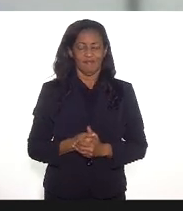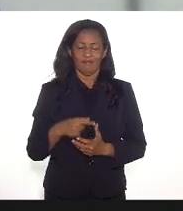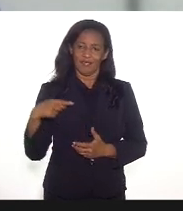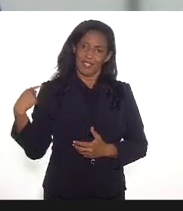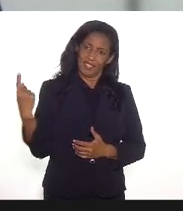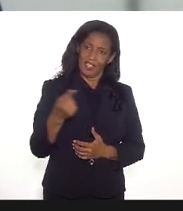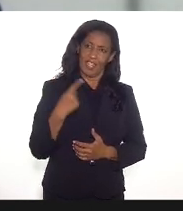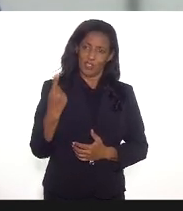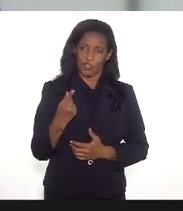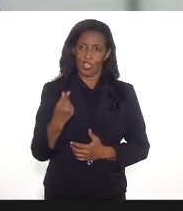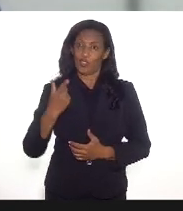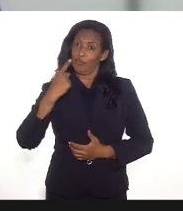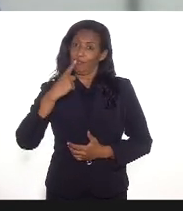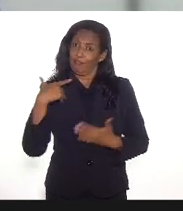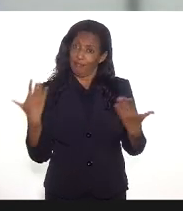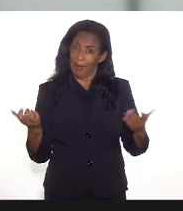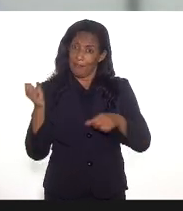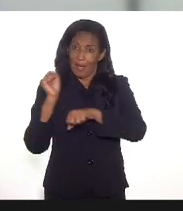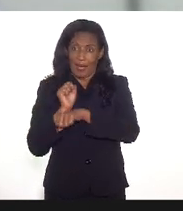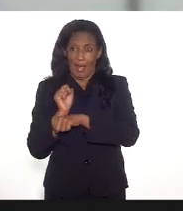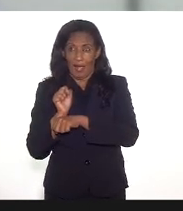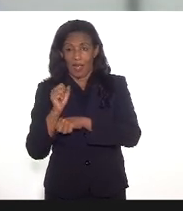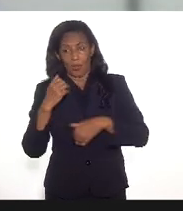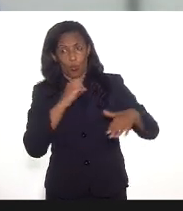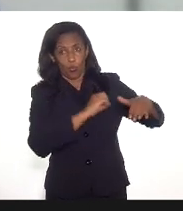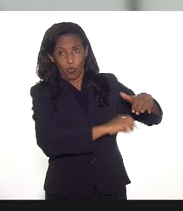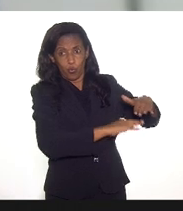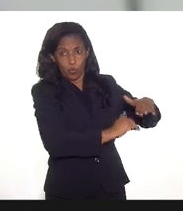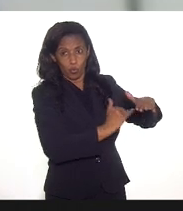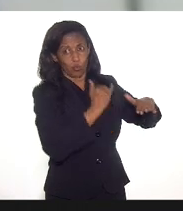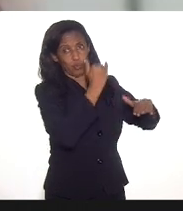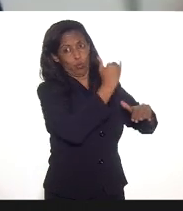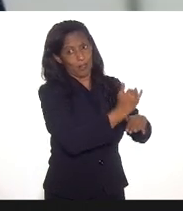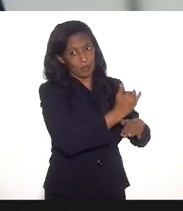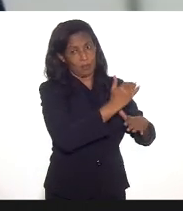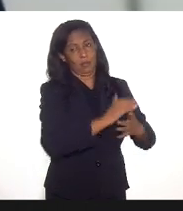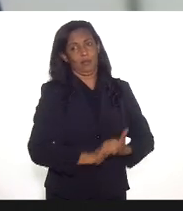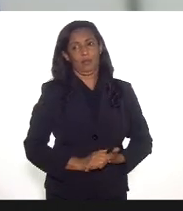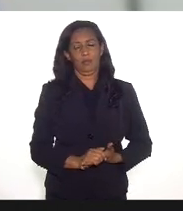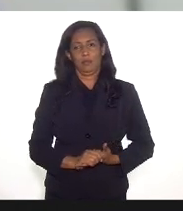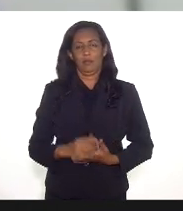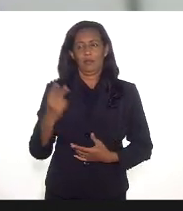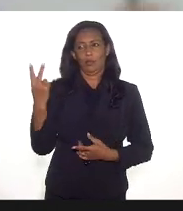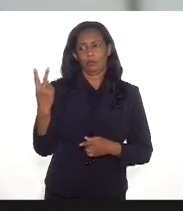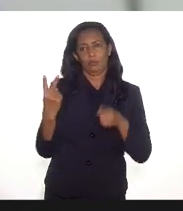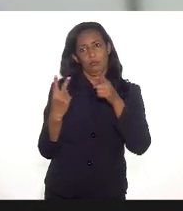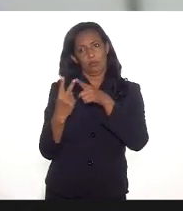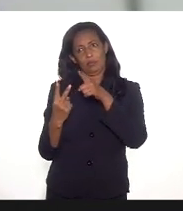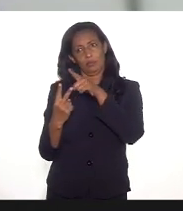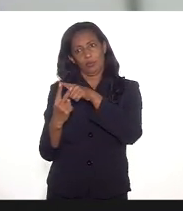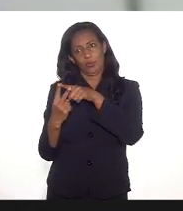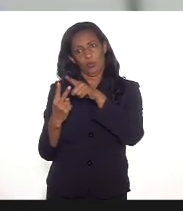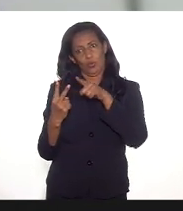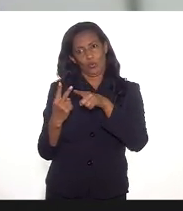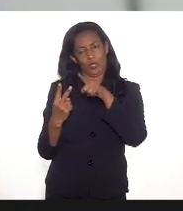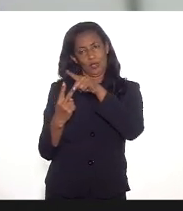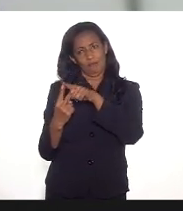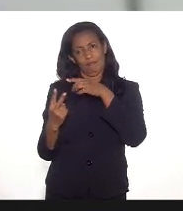deixar de ter um fundo soberano. Né? São duas questões em